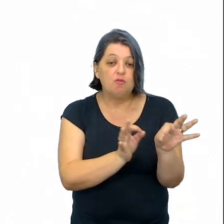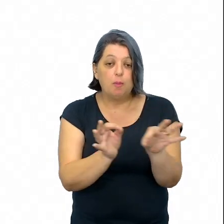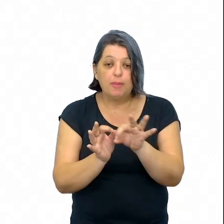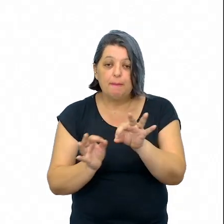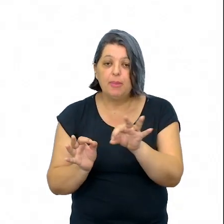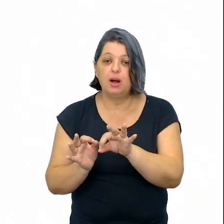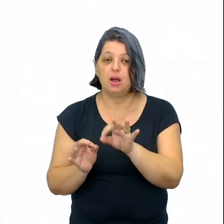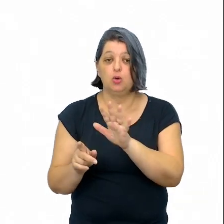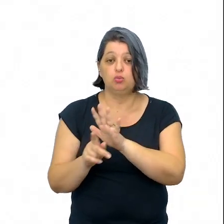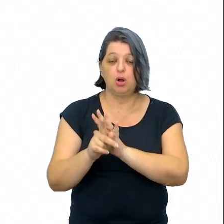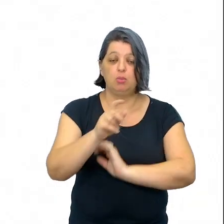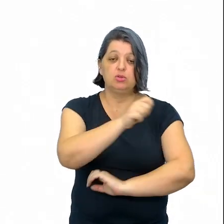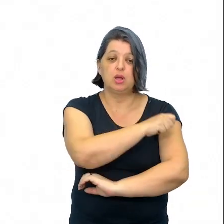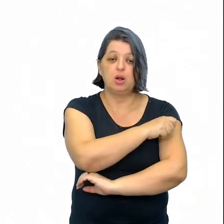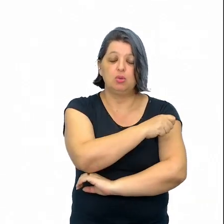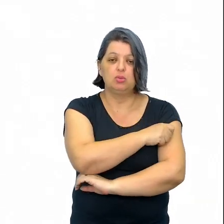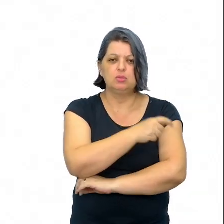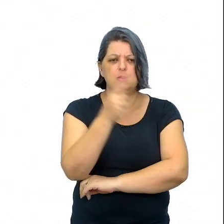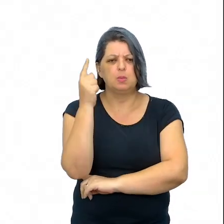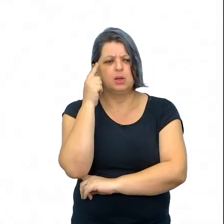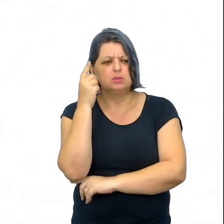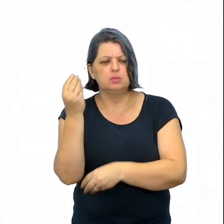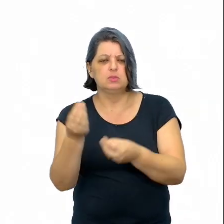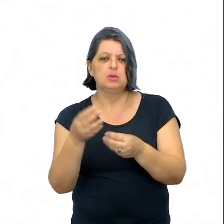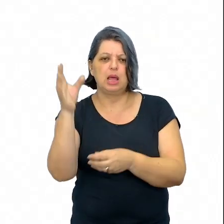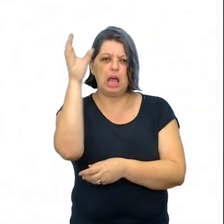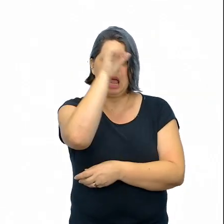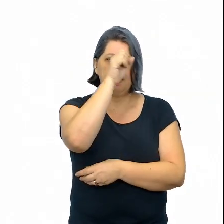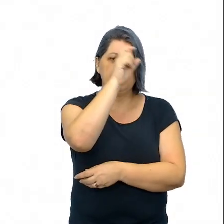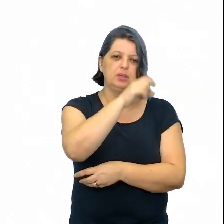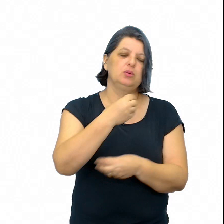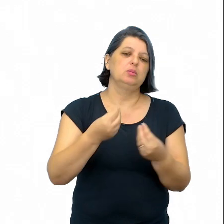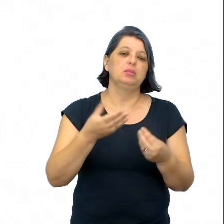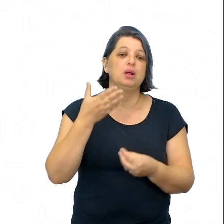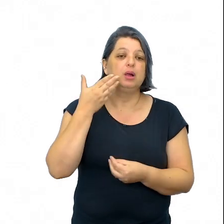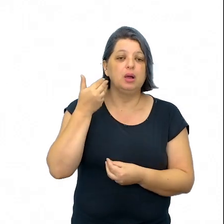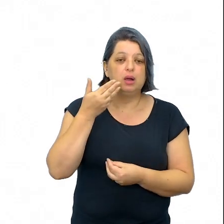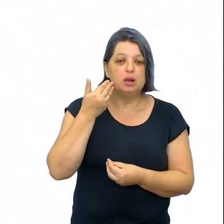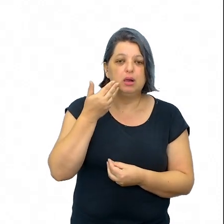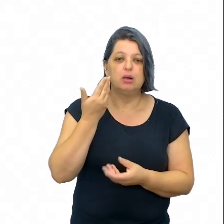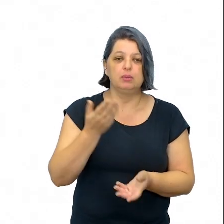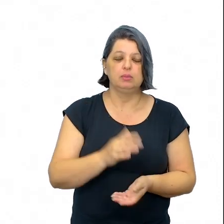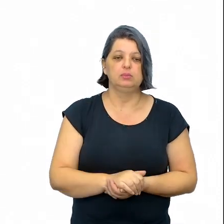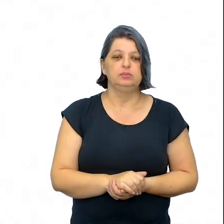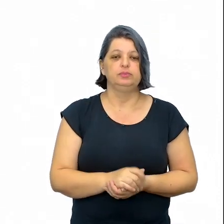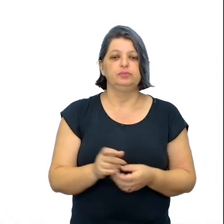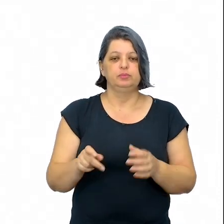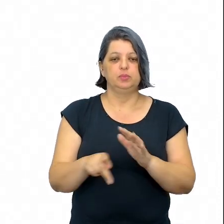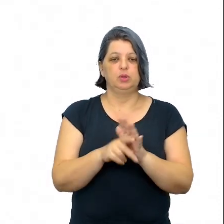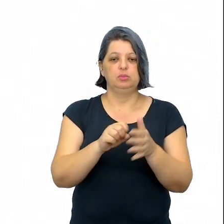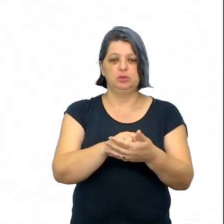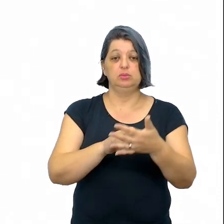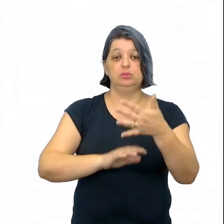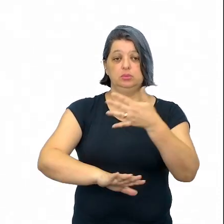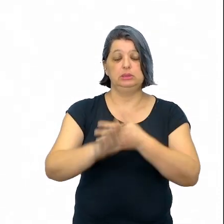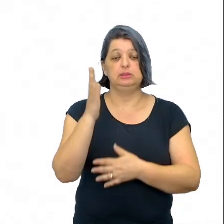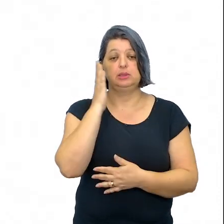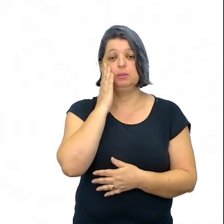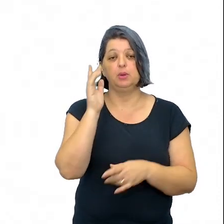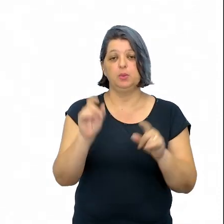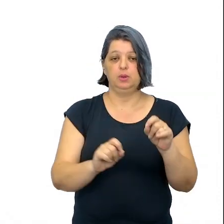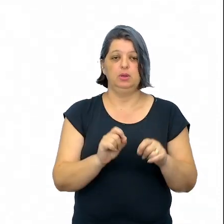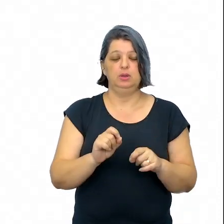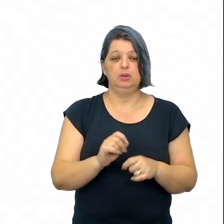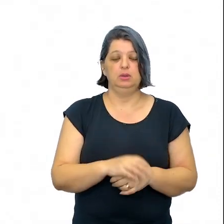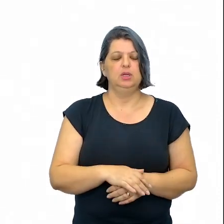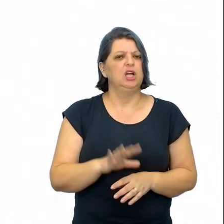estudantes para ter essa noção, para ele poder aprender aquilo? Conhecimento do conteúdo e do currículo, que eu vou ter que saber o quê? Não